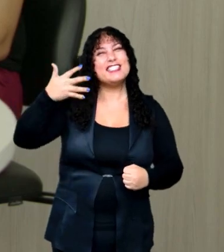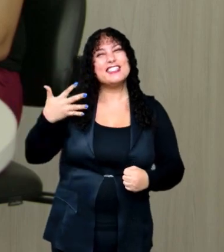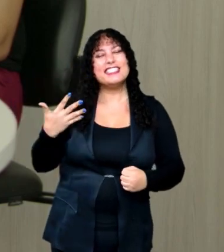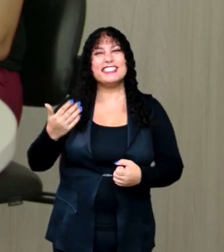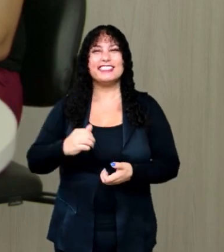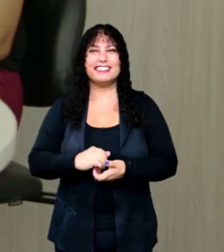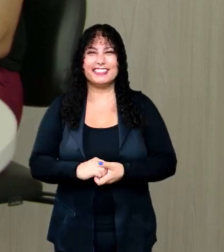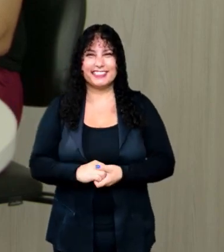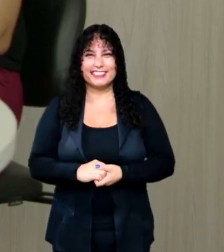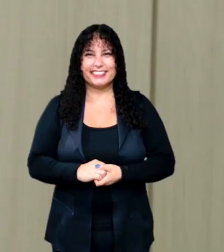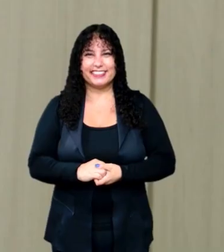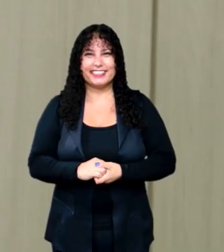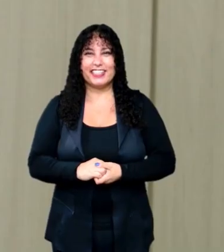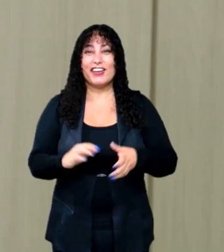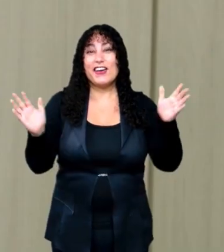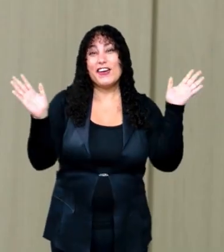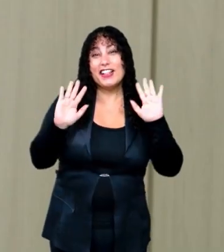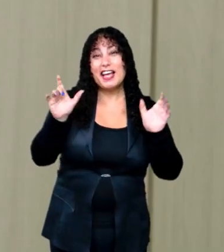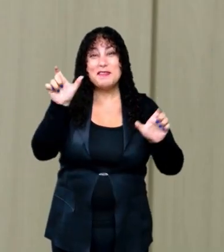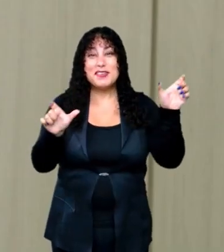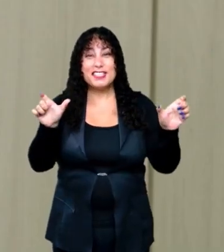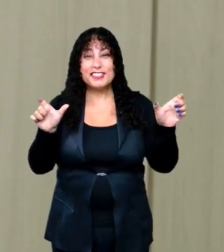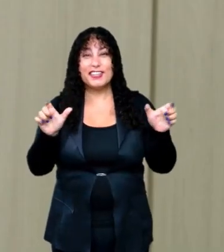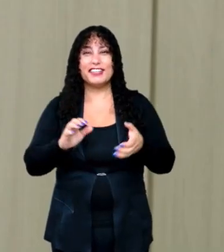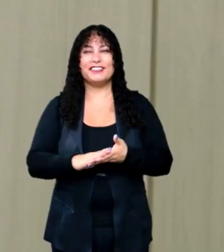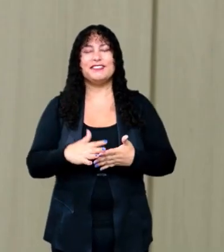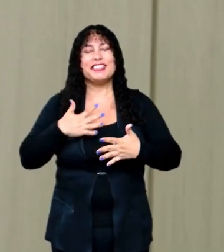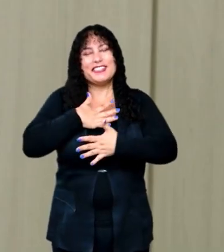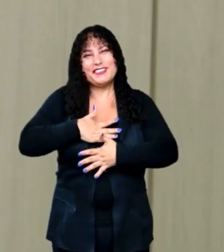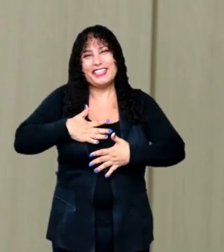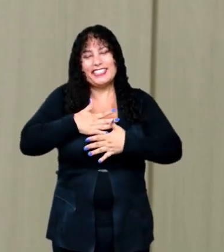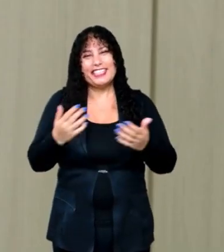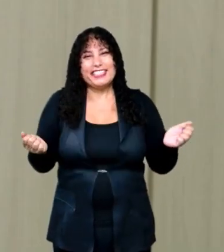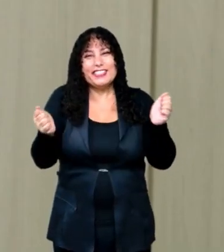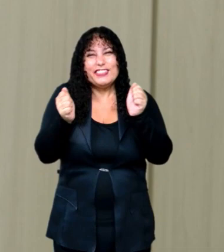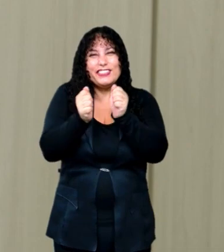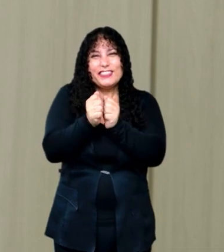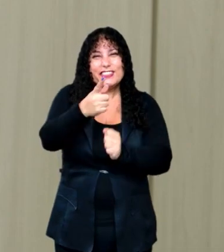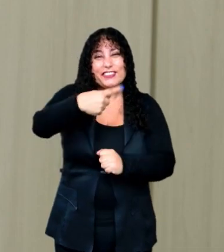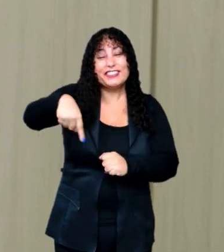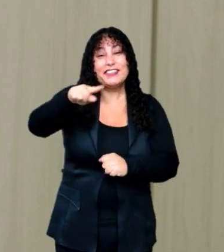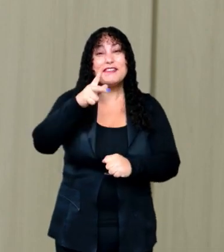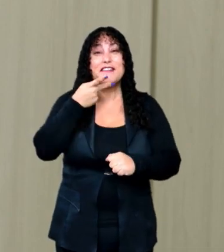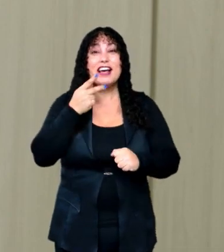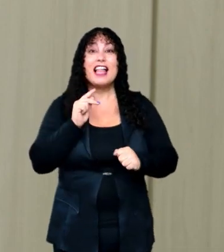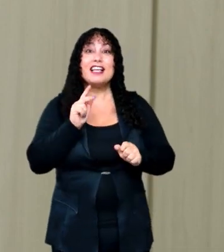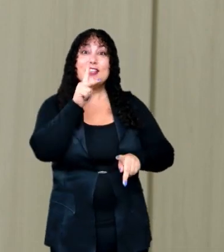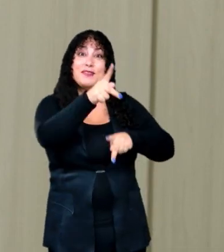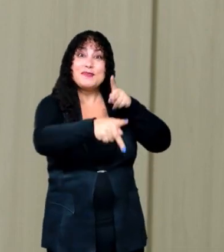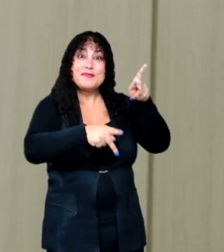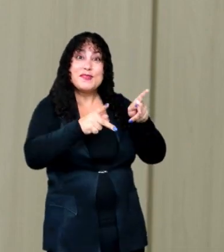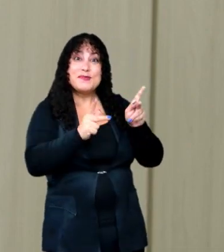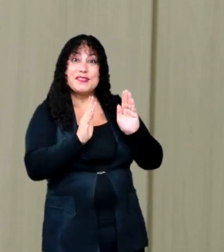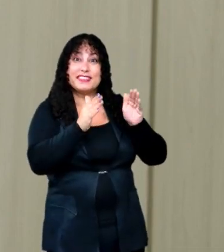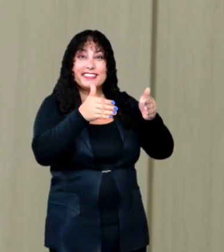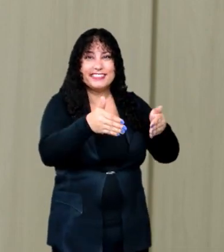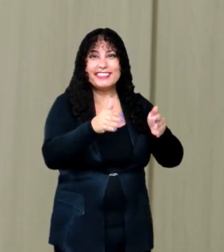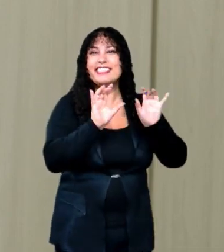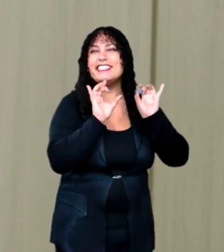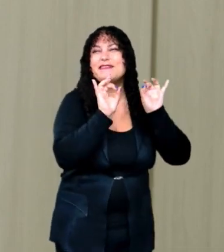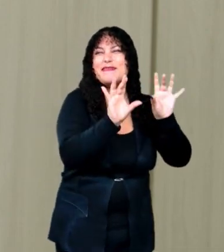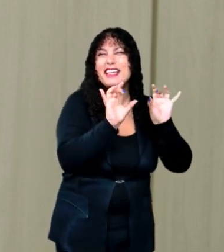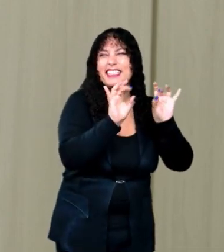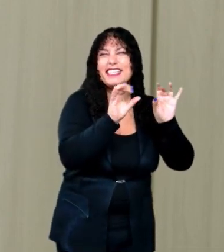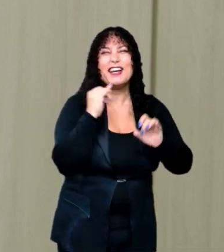audiodescrição. Olá, pessoal. É um prazer estar aqui junto com vocês para falar desse público, né, de fato, muito